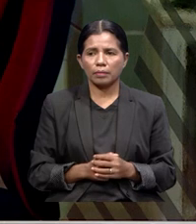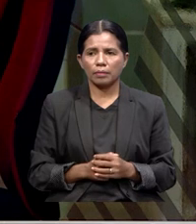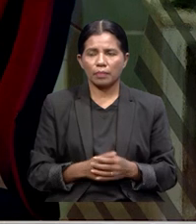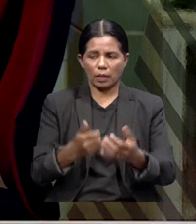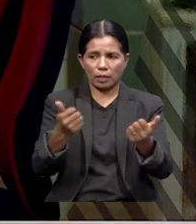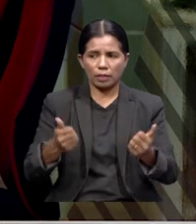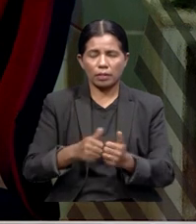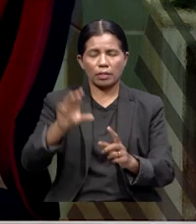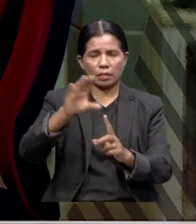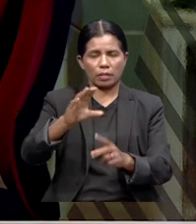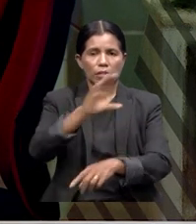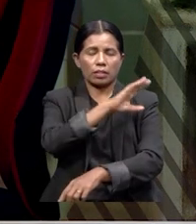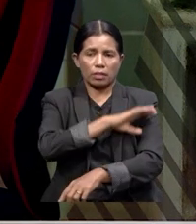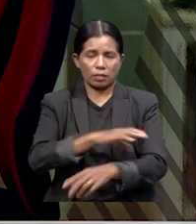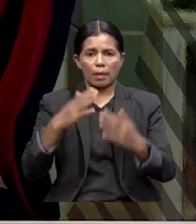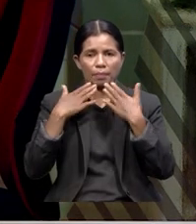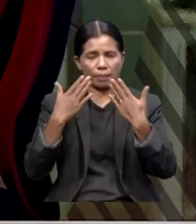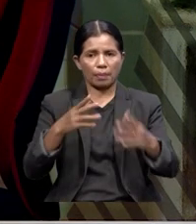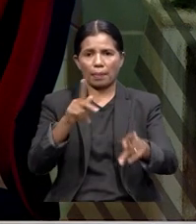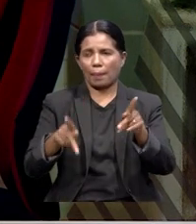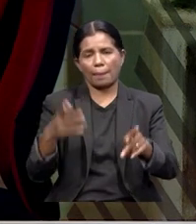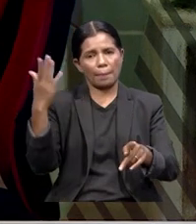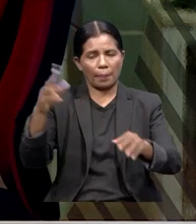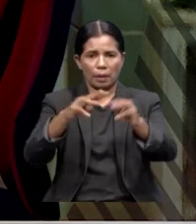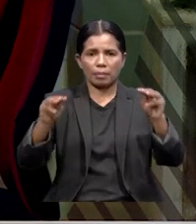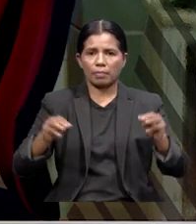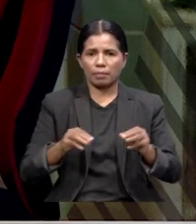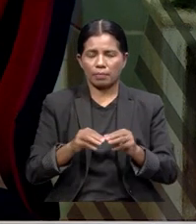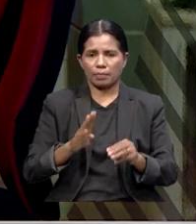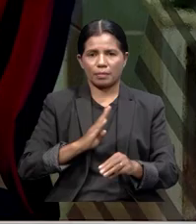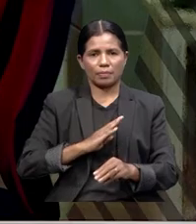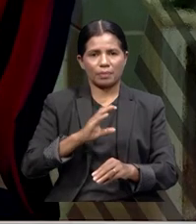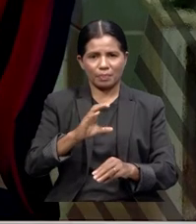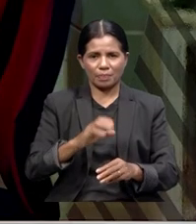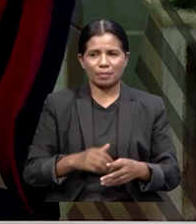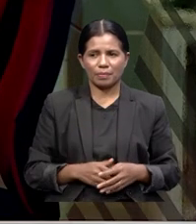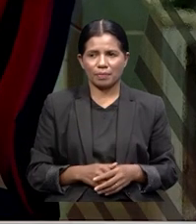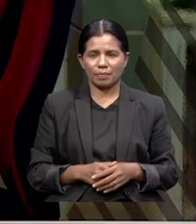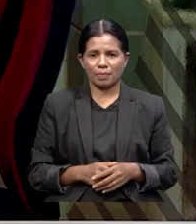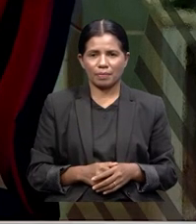Estrutural civil no segurança agradece da comunidade e a município Baucau.